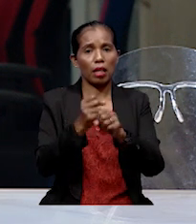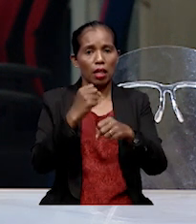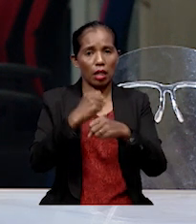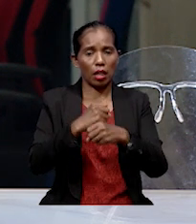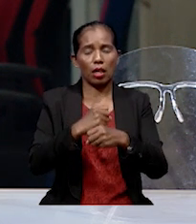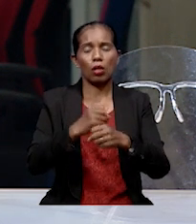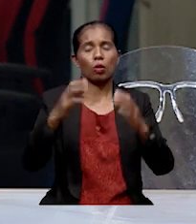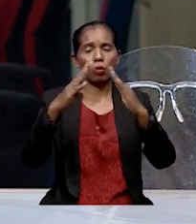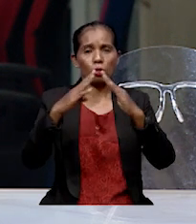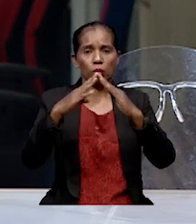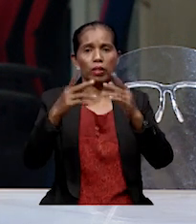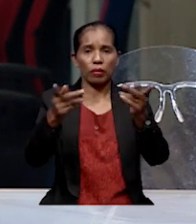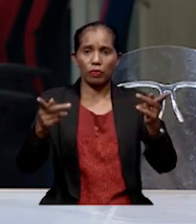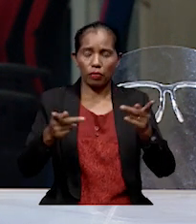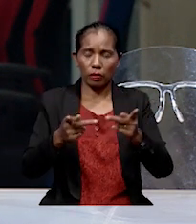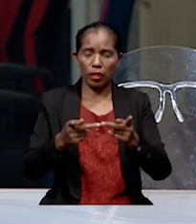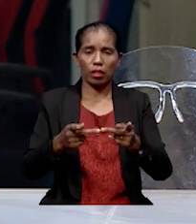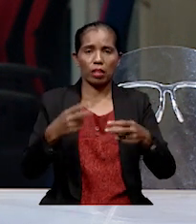iha fatin risco.